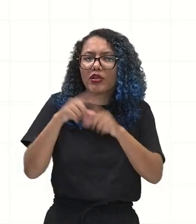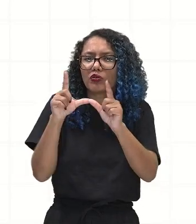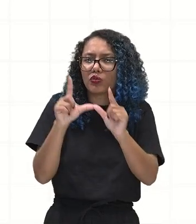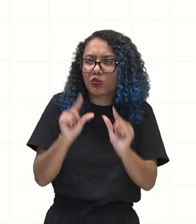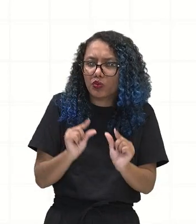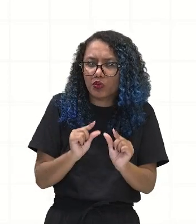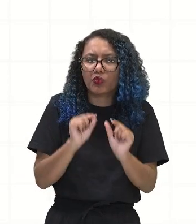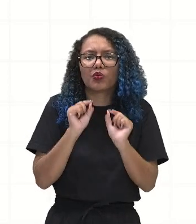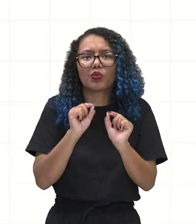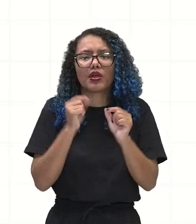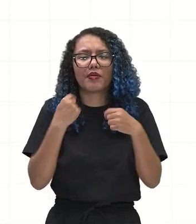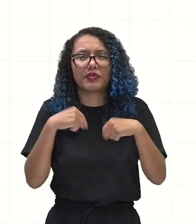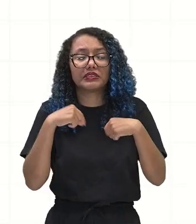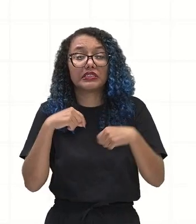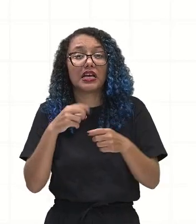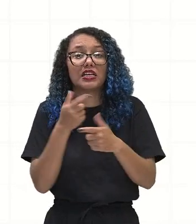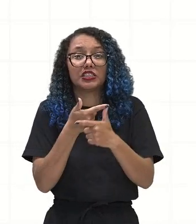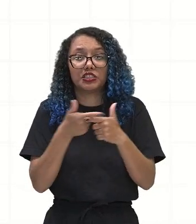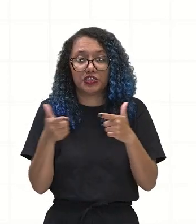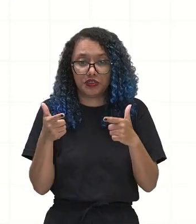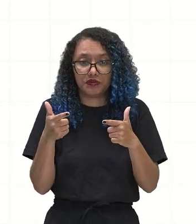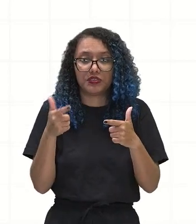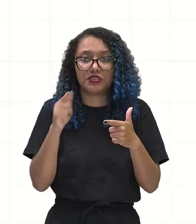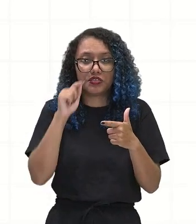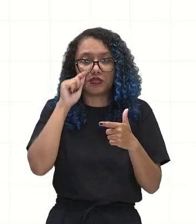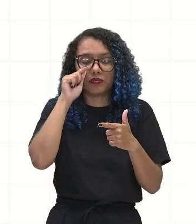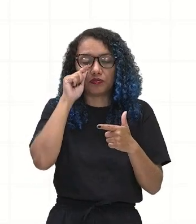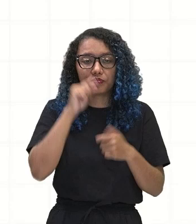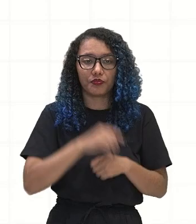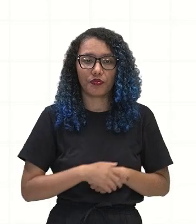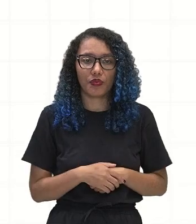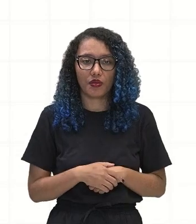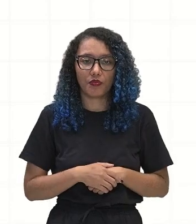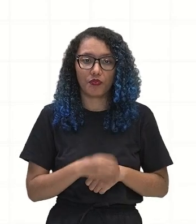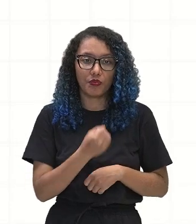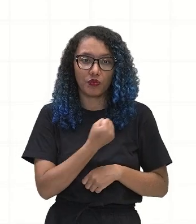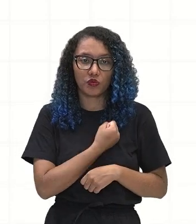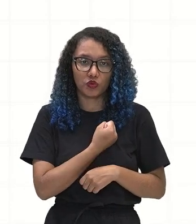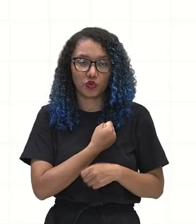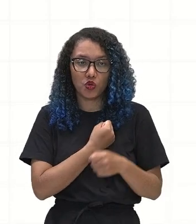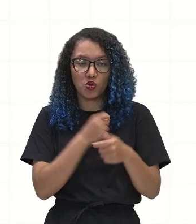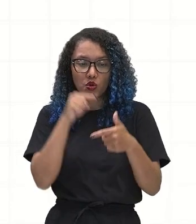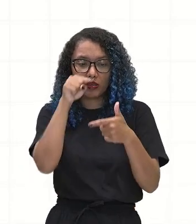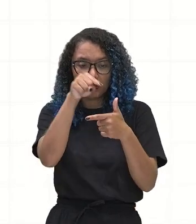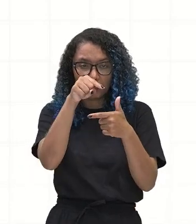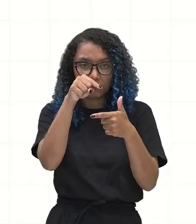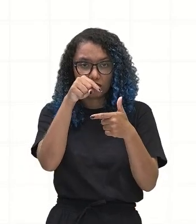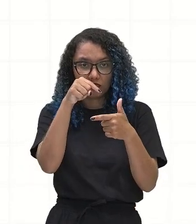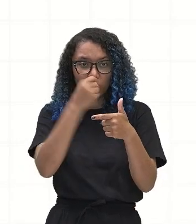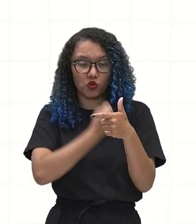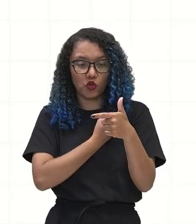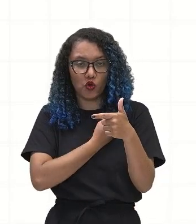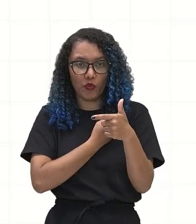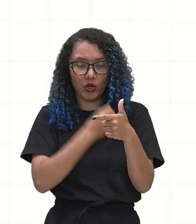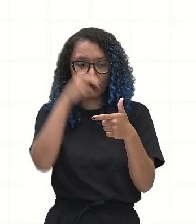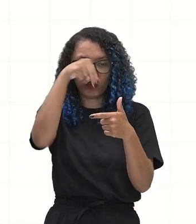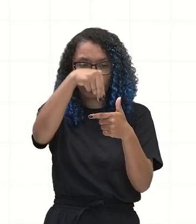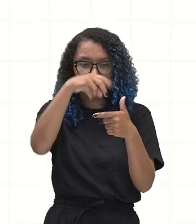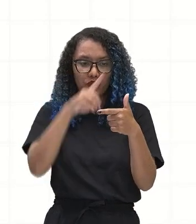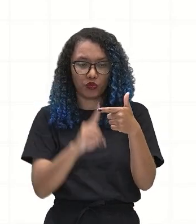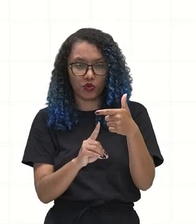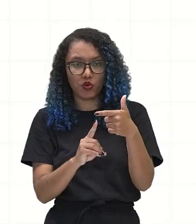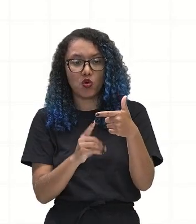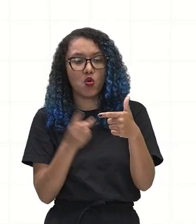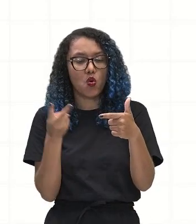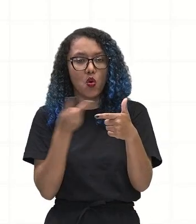vai dividir, então, por o mesmo número que você divide o numerador, que é o número de cima, você tem que dividir o número de baixo,